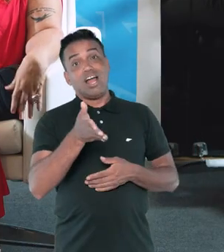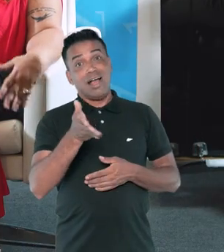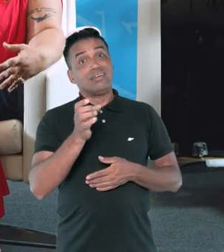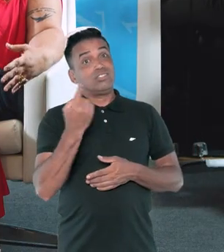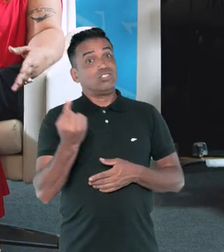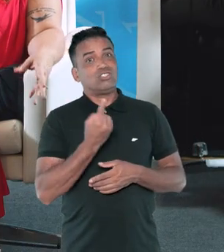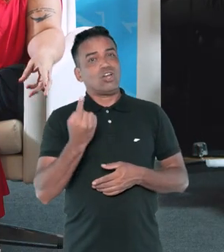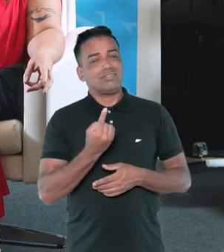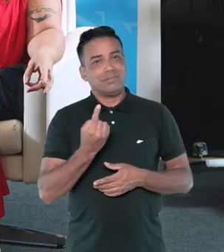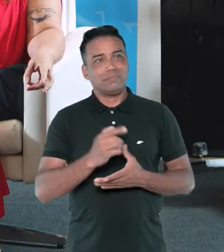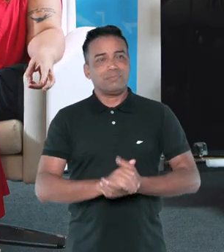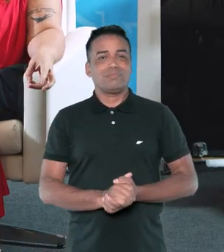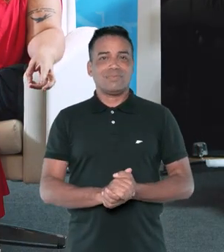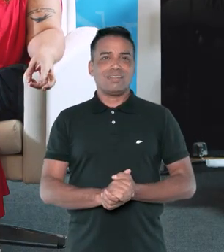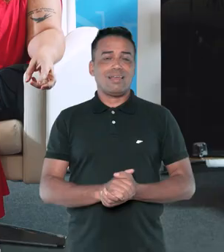sozinho.